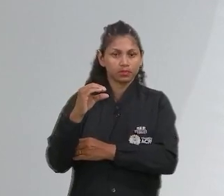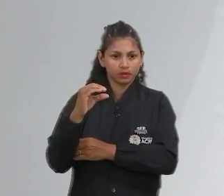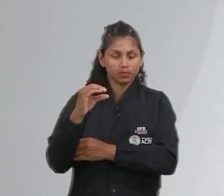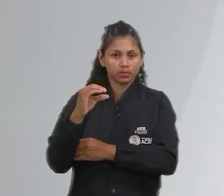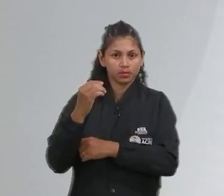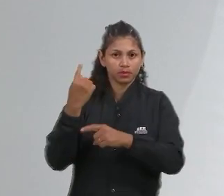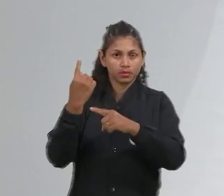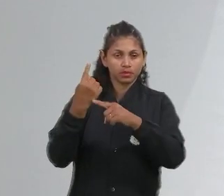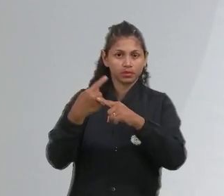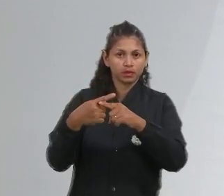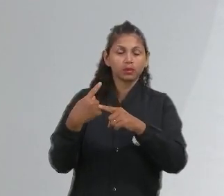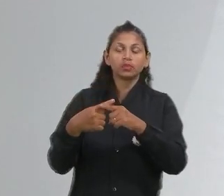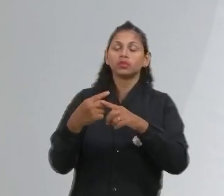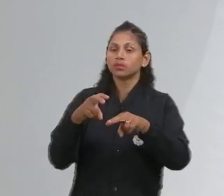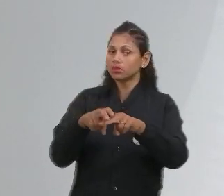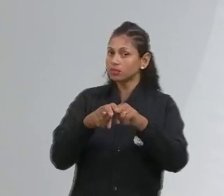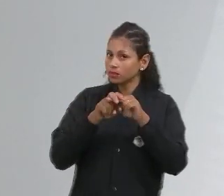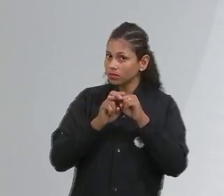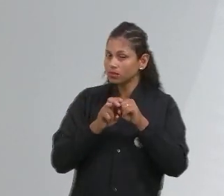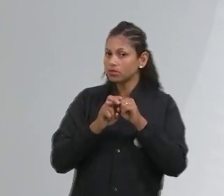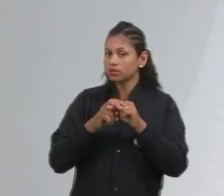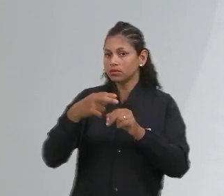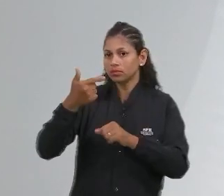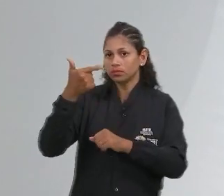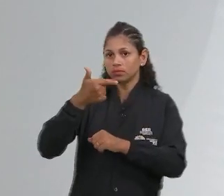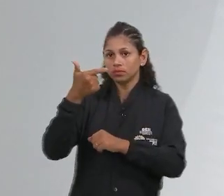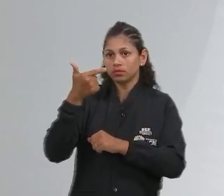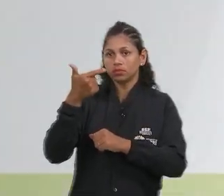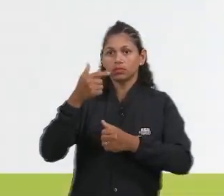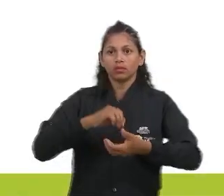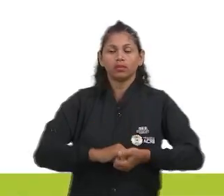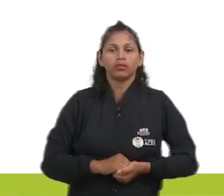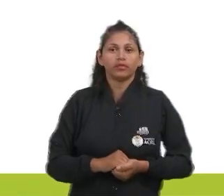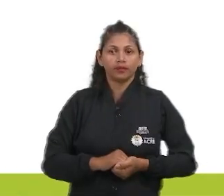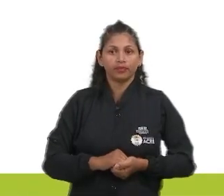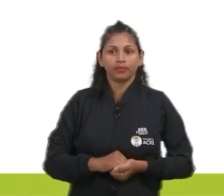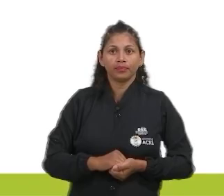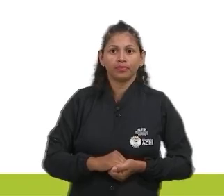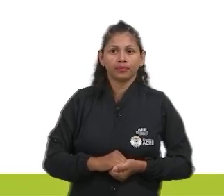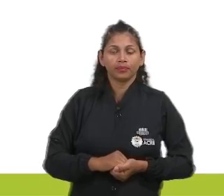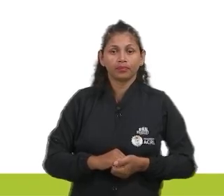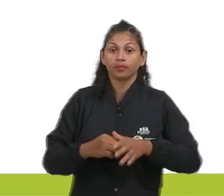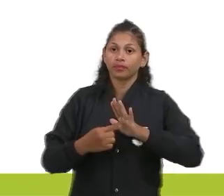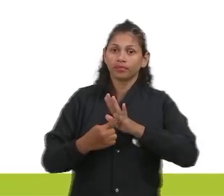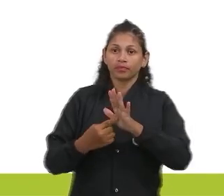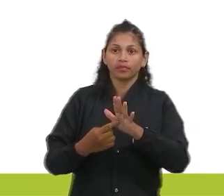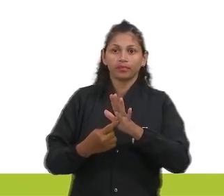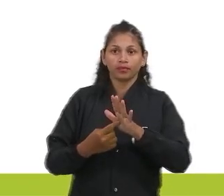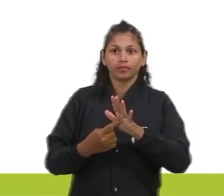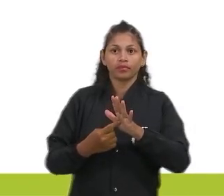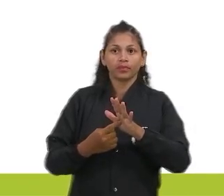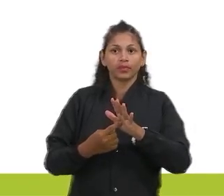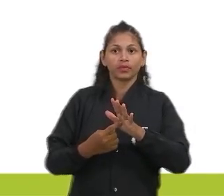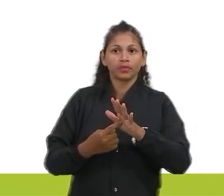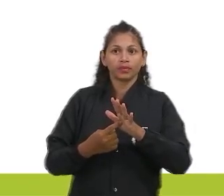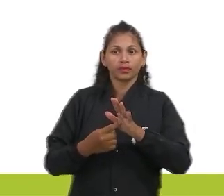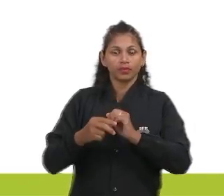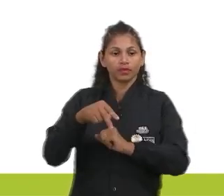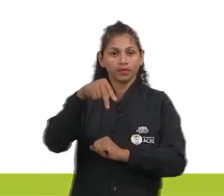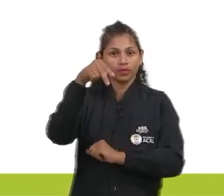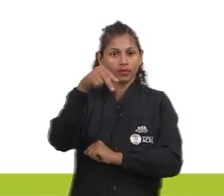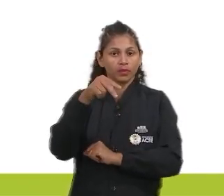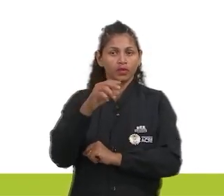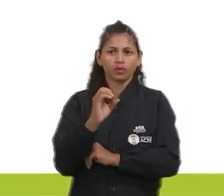por isso que ele é secundário. Ele apresenta um grupo carbonila ligado a um carbono